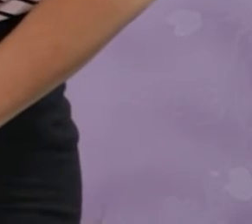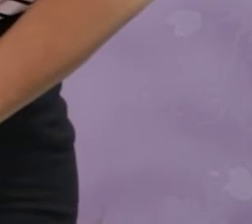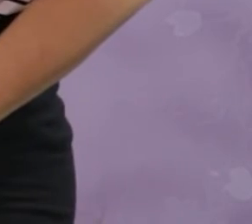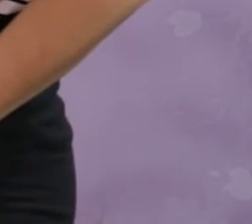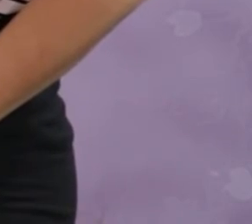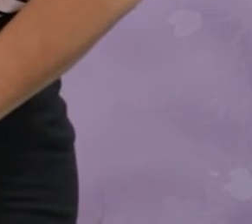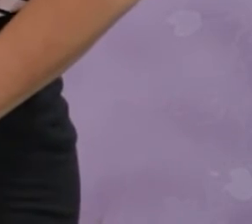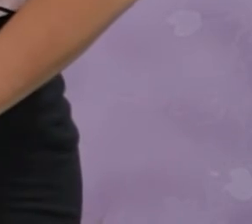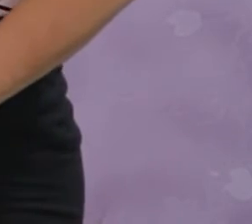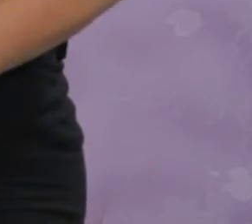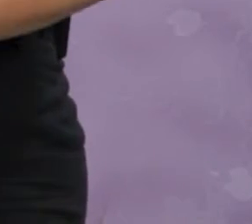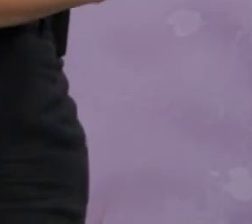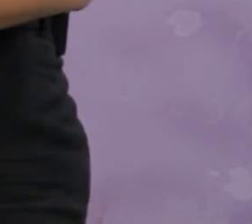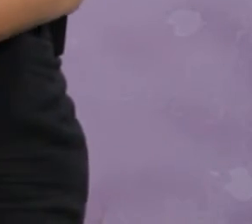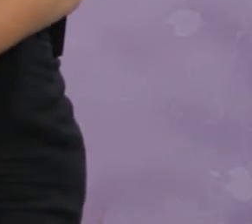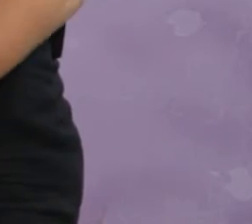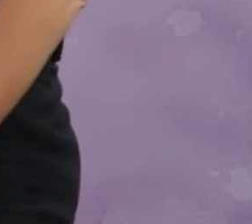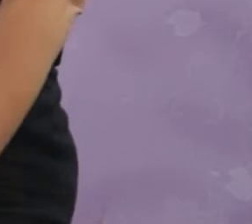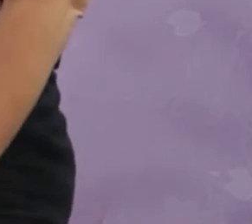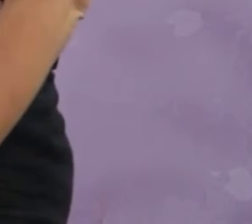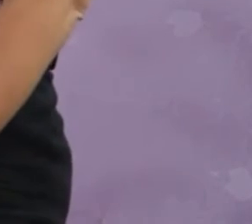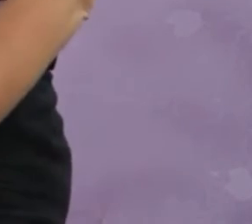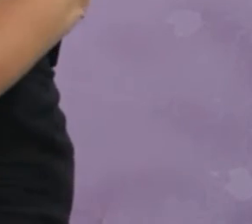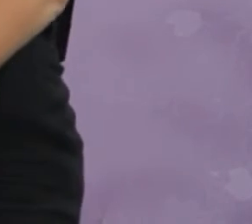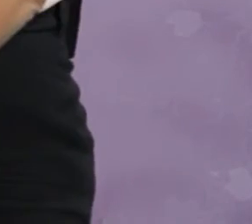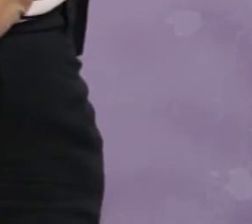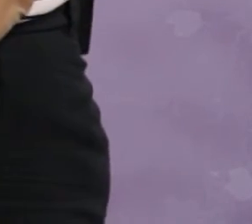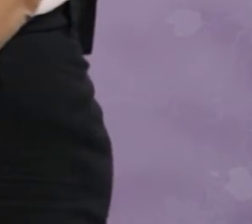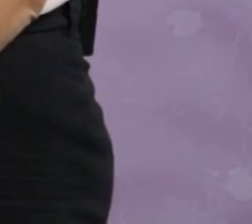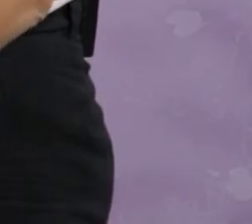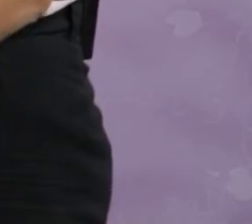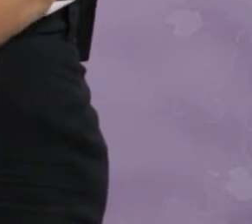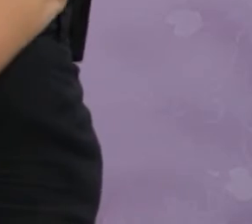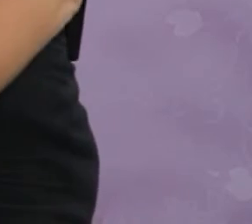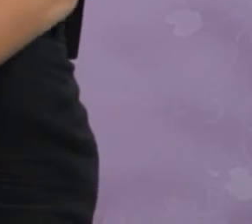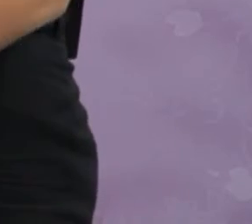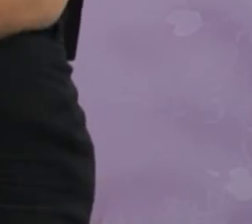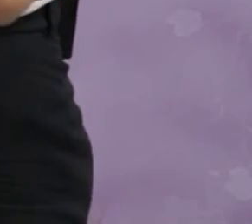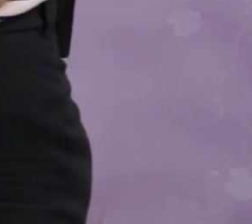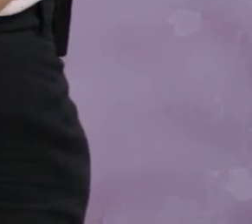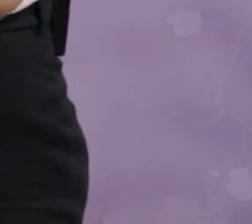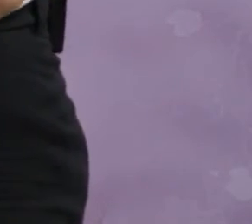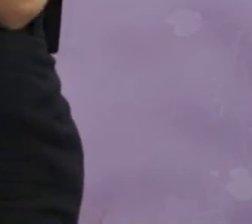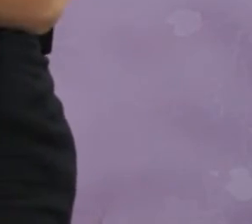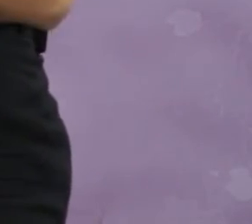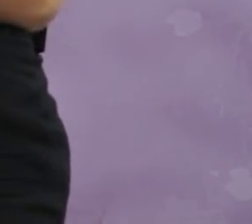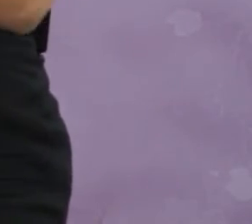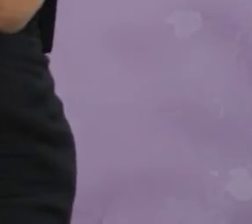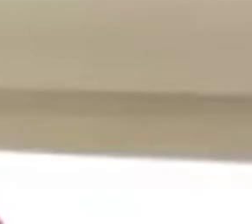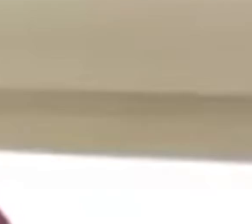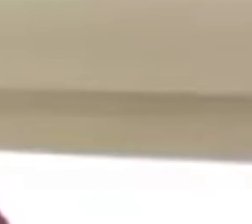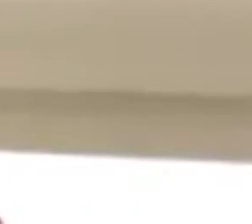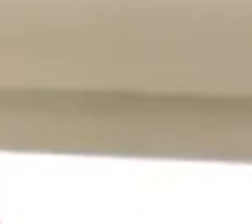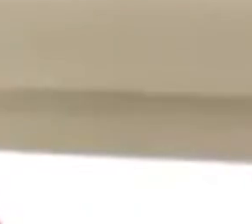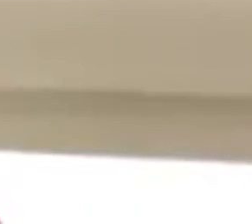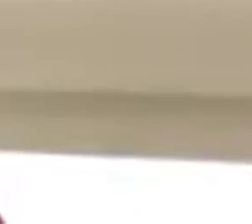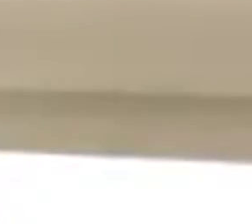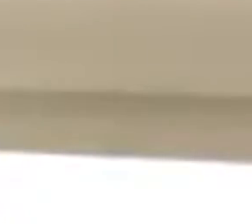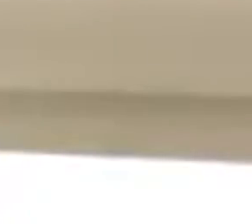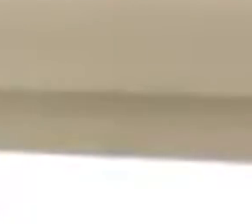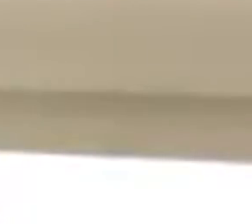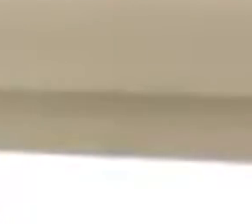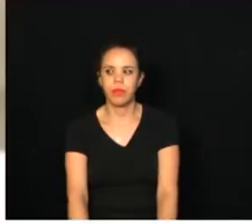Saúde Agora. Um prazer, Viviane, um prazer. Doutora, então para começar, para a gente entender o que é a